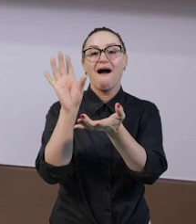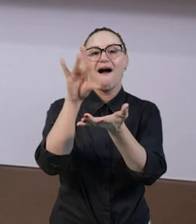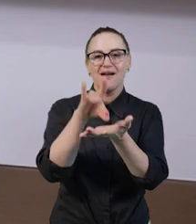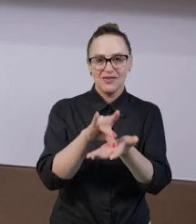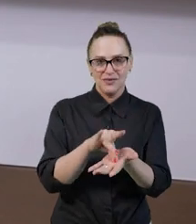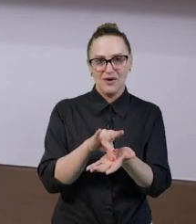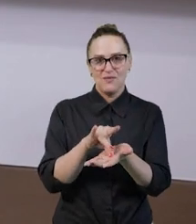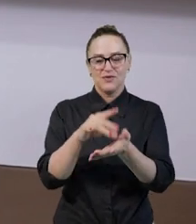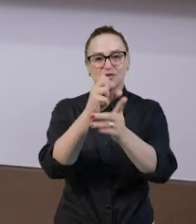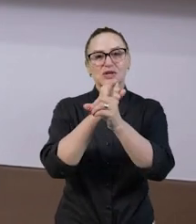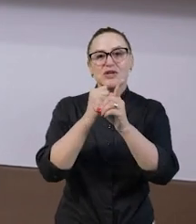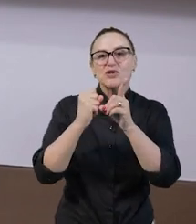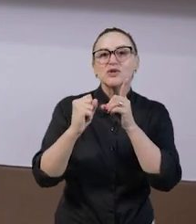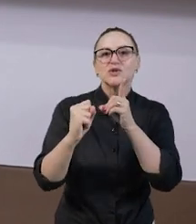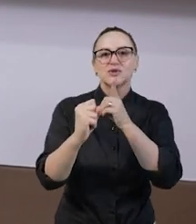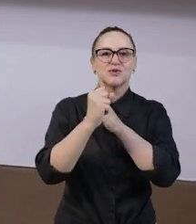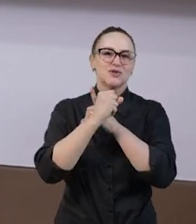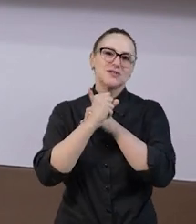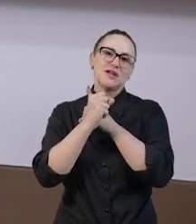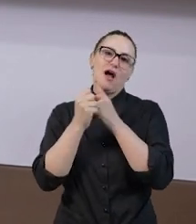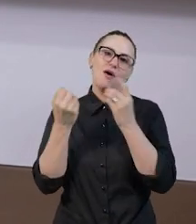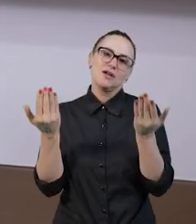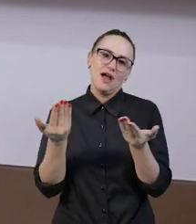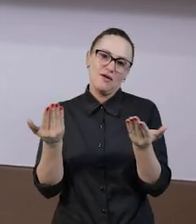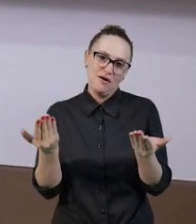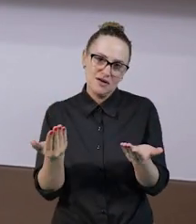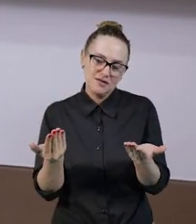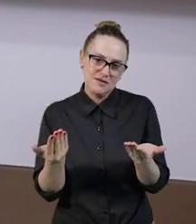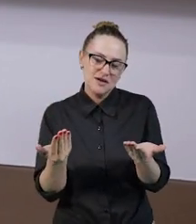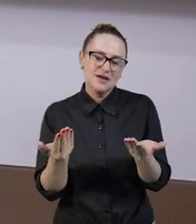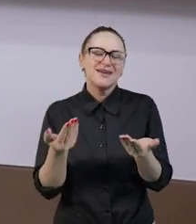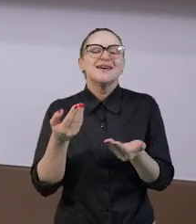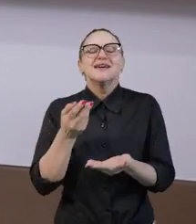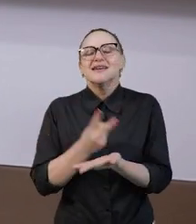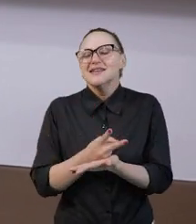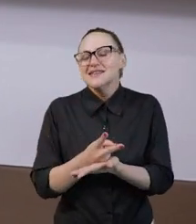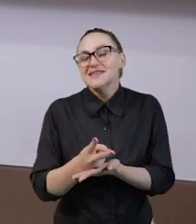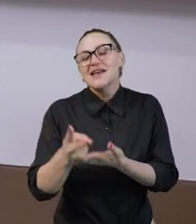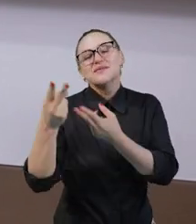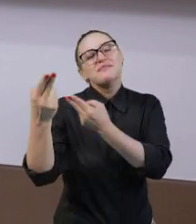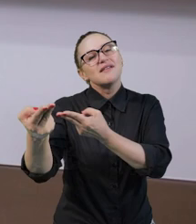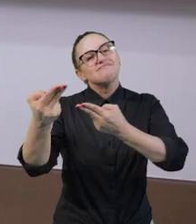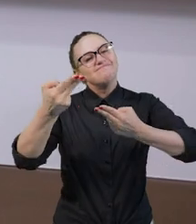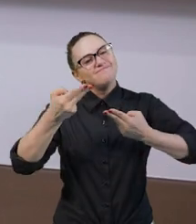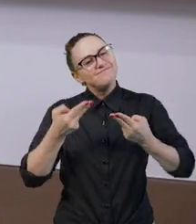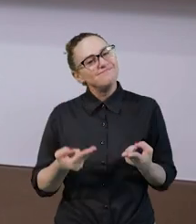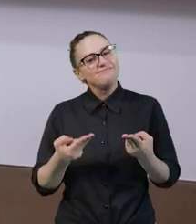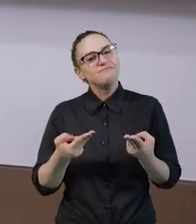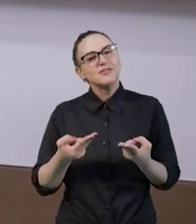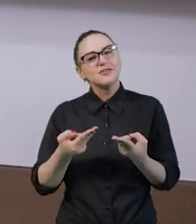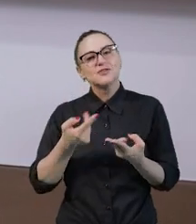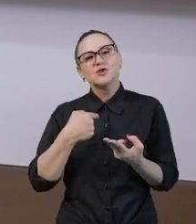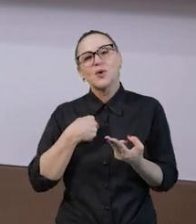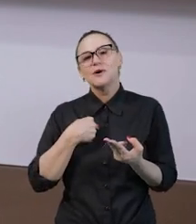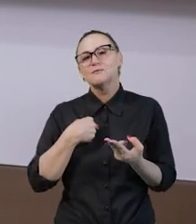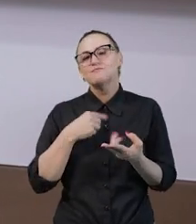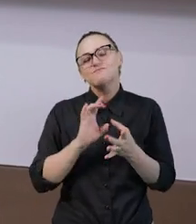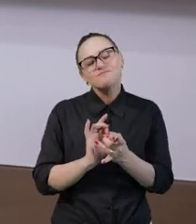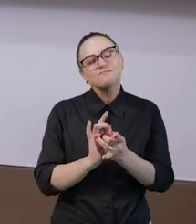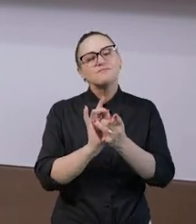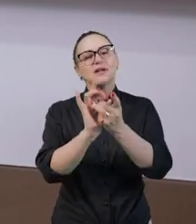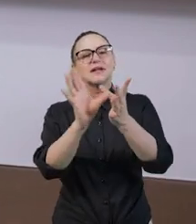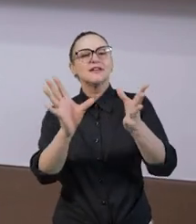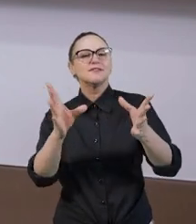e social que nós nos encontramos sejam sempre bem-vindos e bem-vindas e sou sempre à disposição para